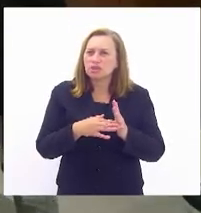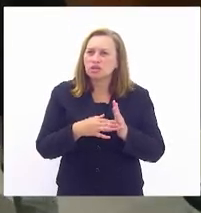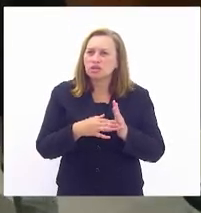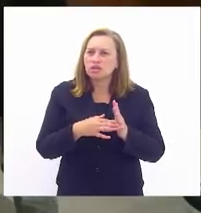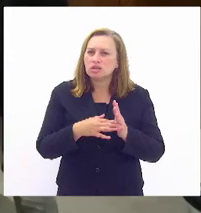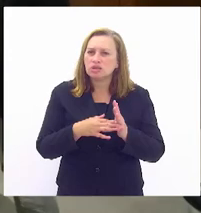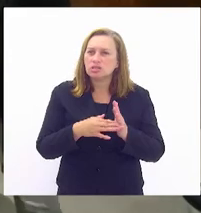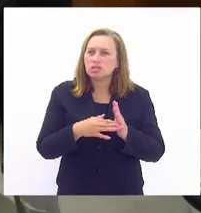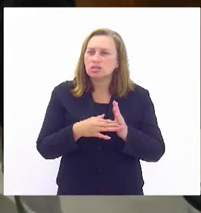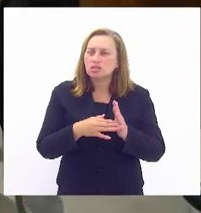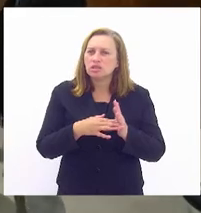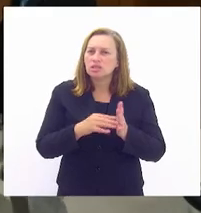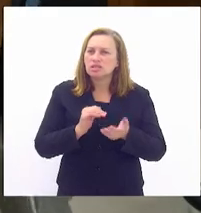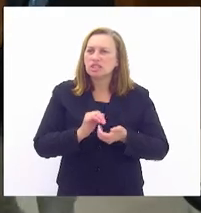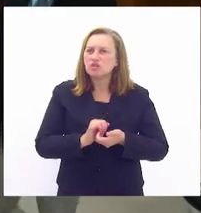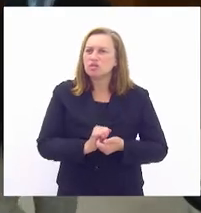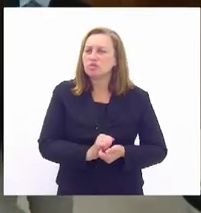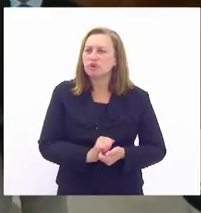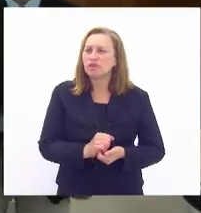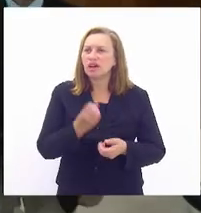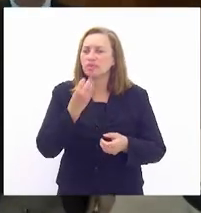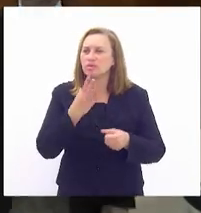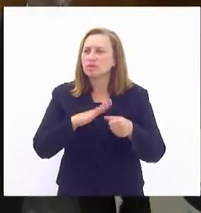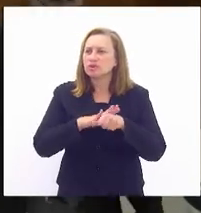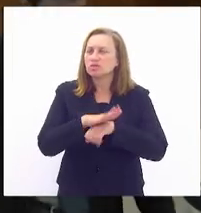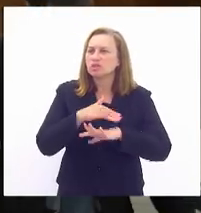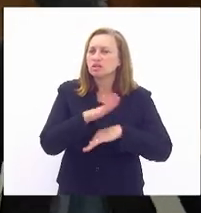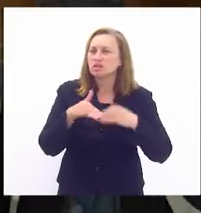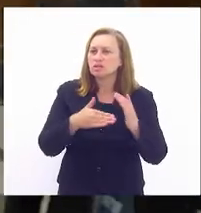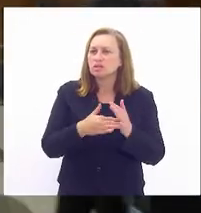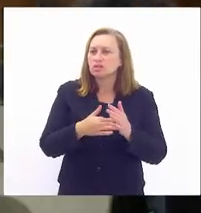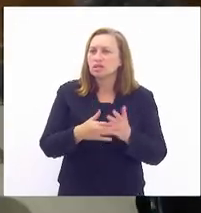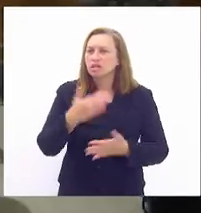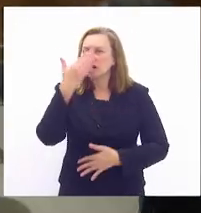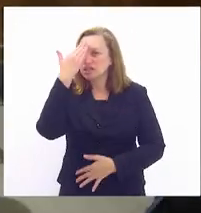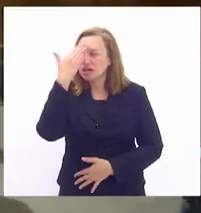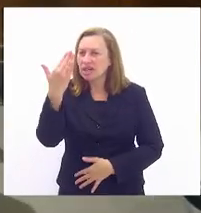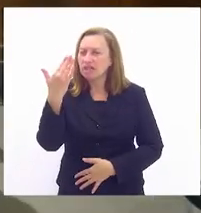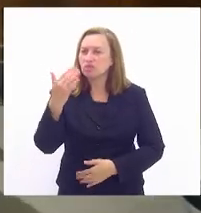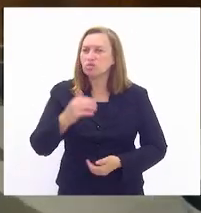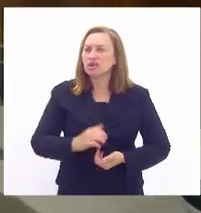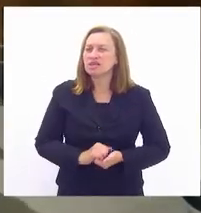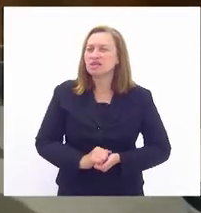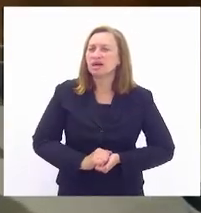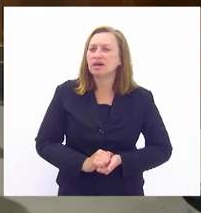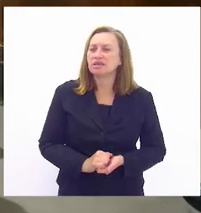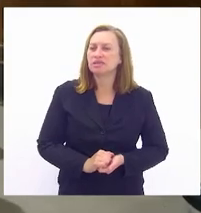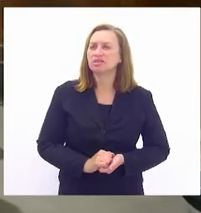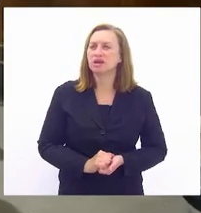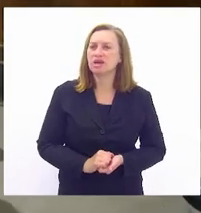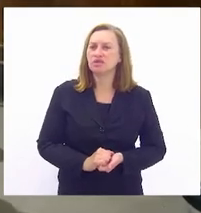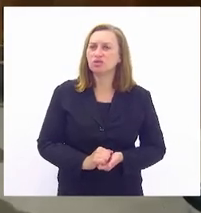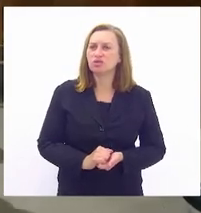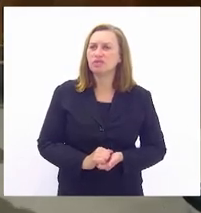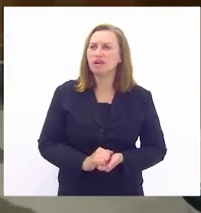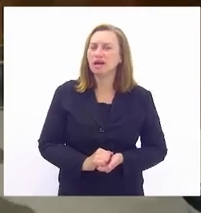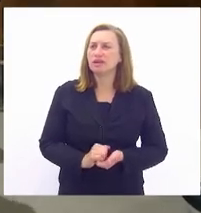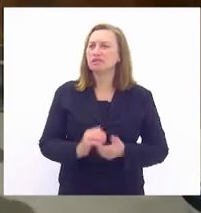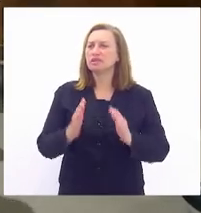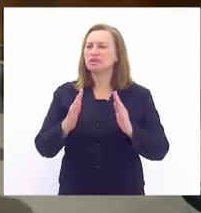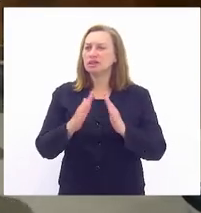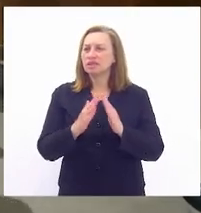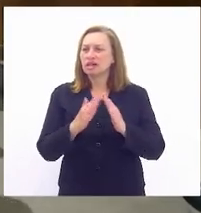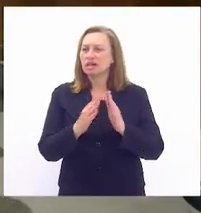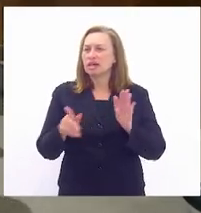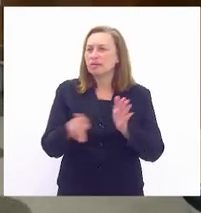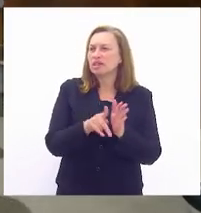Boa noite a todos. Quero agradecer aí a presença maçante do público. Essa casa é a casa do povo e